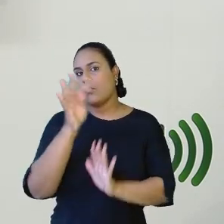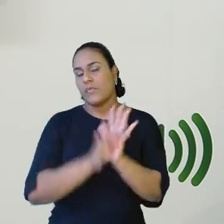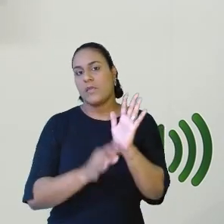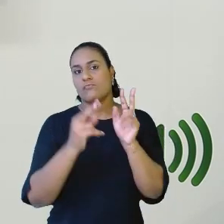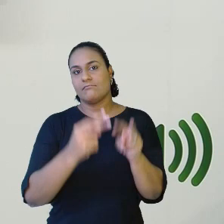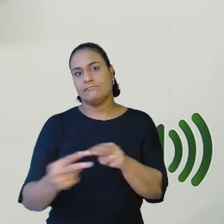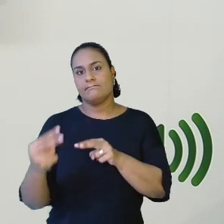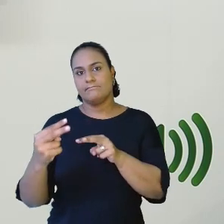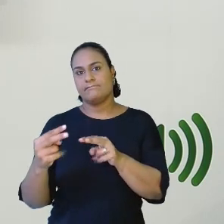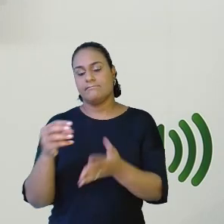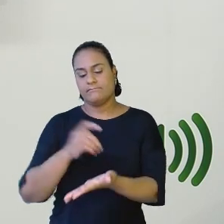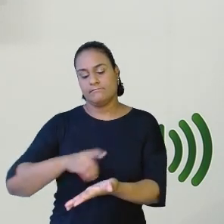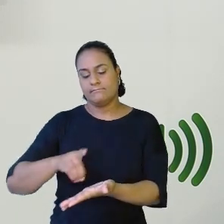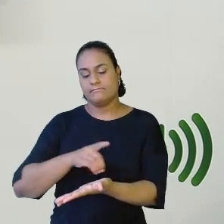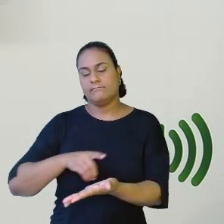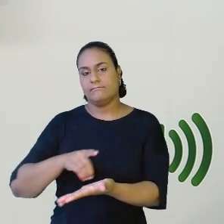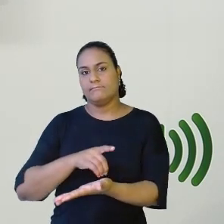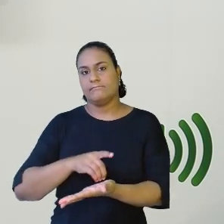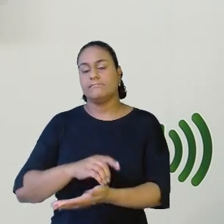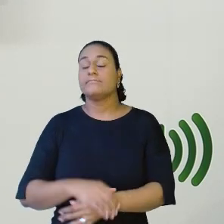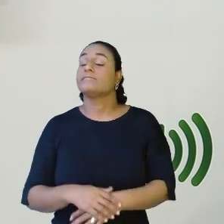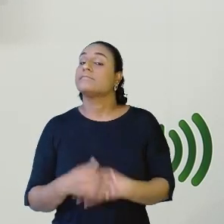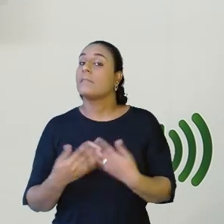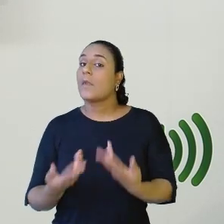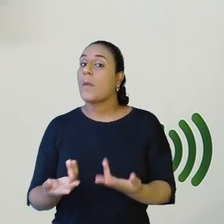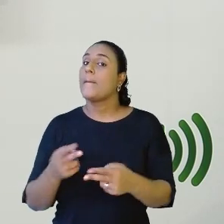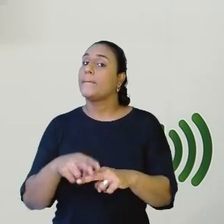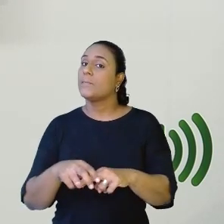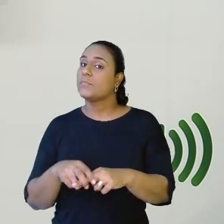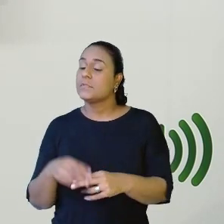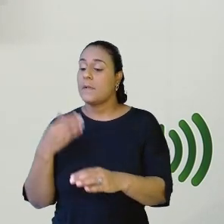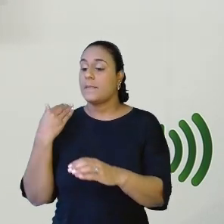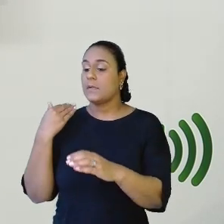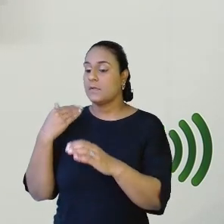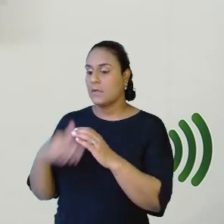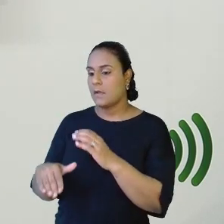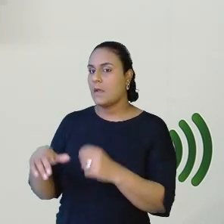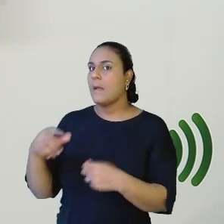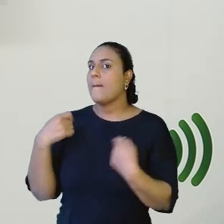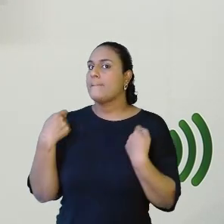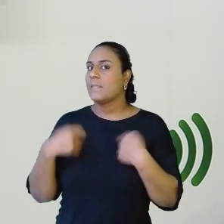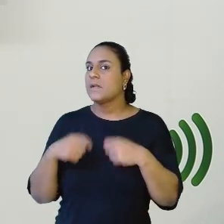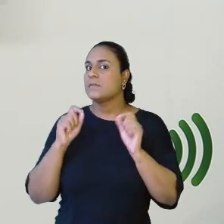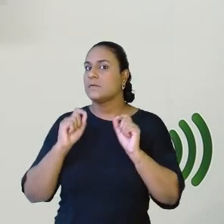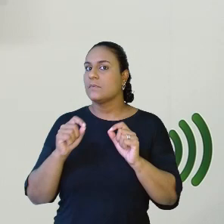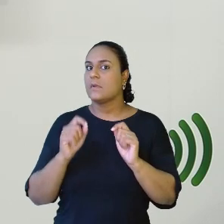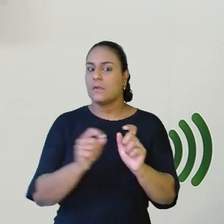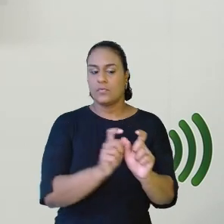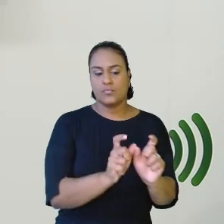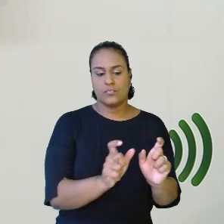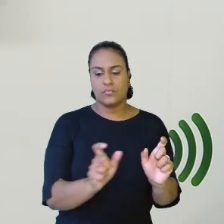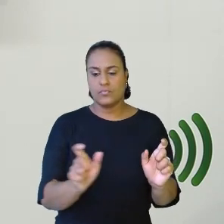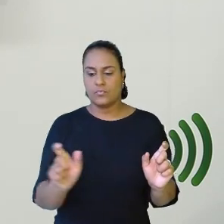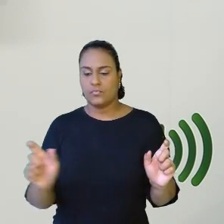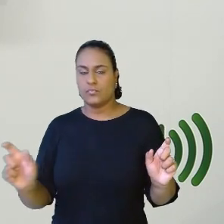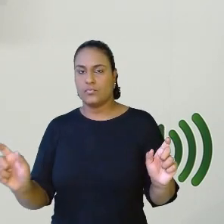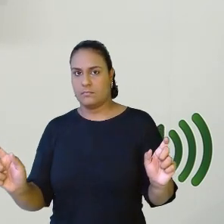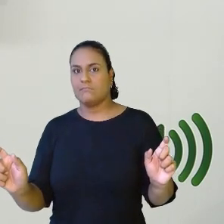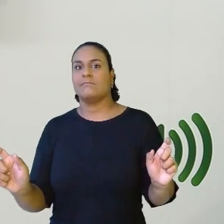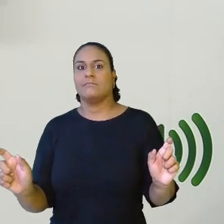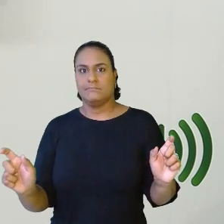digitais. Por isso, eu disse que para ter um endereço eletrônico, eu preciso ter uma sequência de caracteres, que pode ser letras,